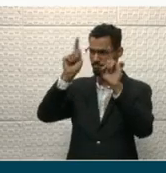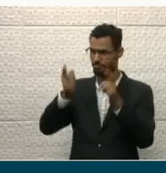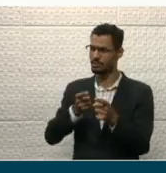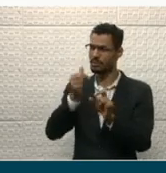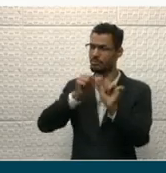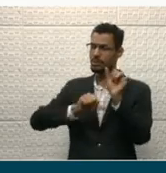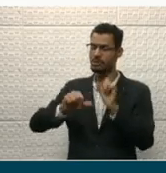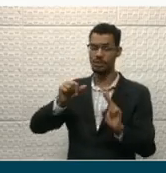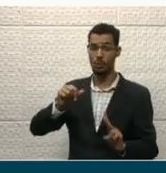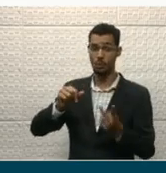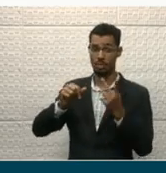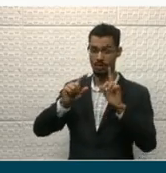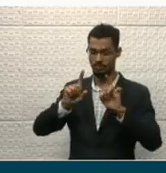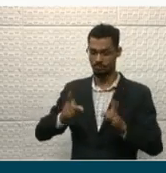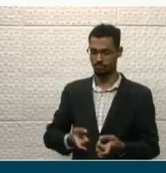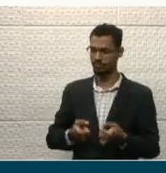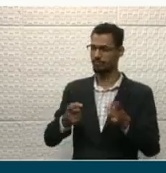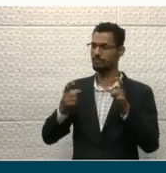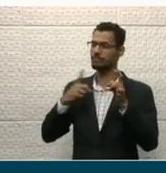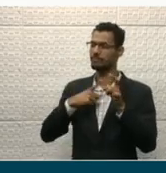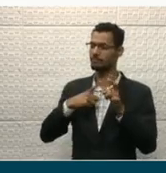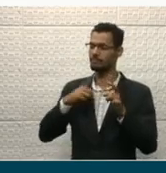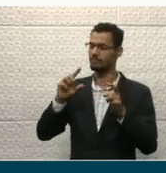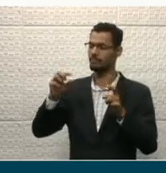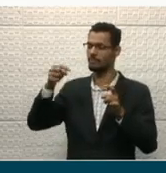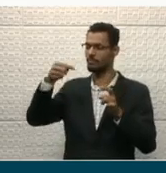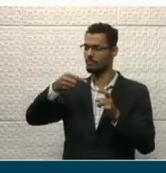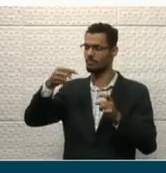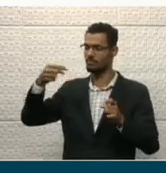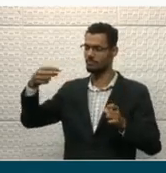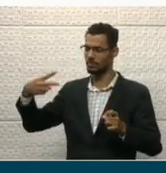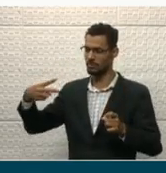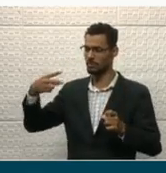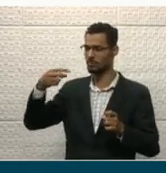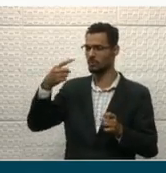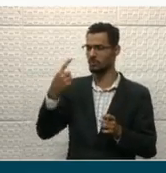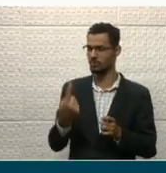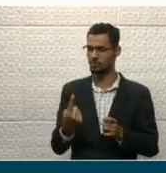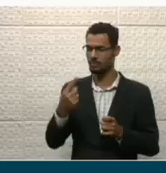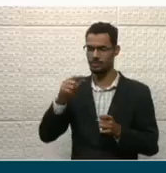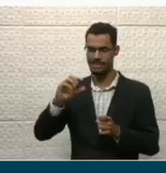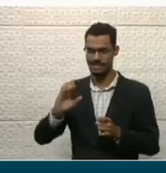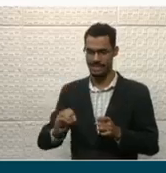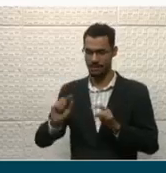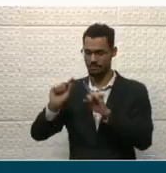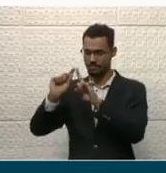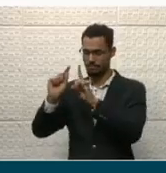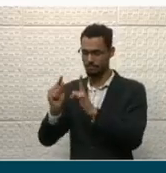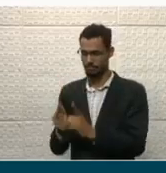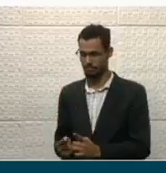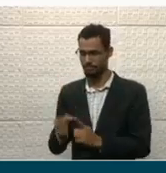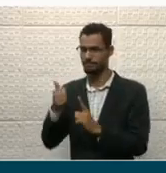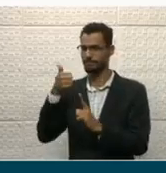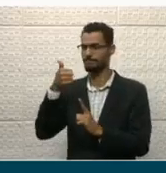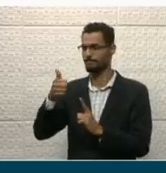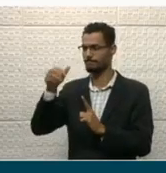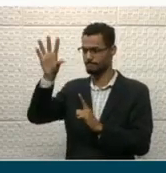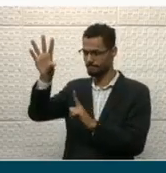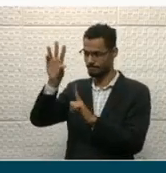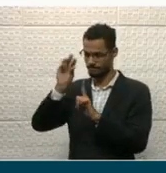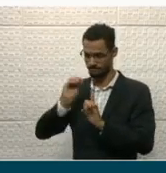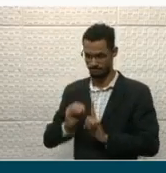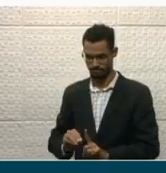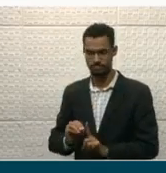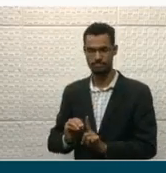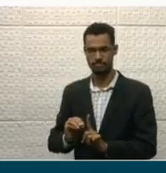a segunda coluna pelos coeficientes de y, que seriam menos 2, 1 e 0.